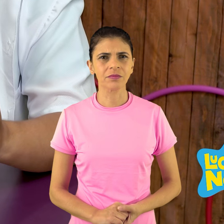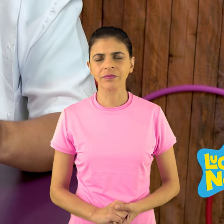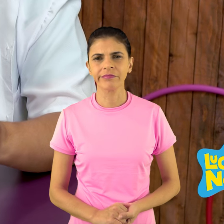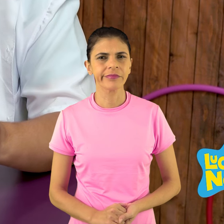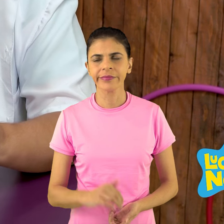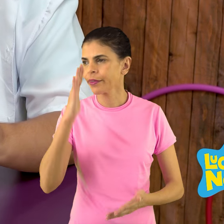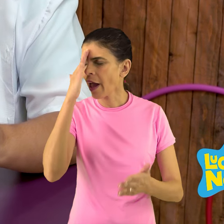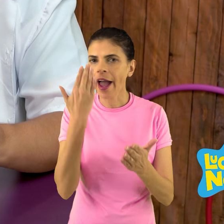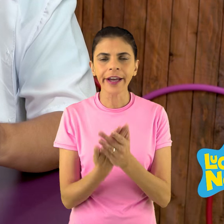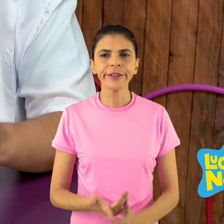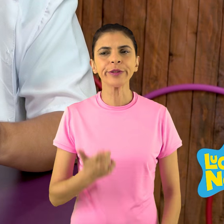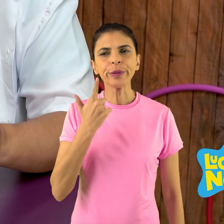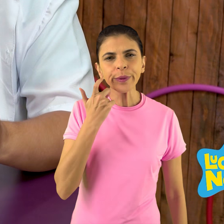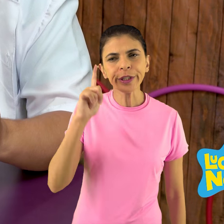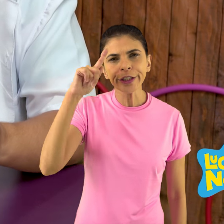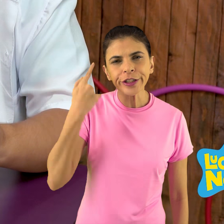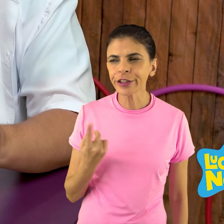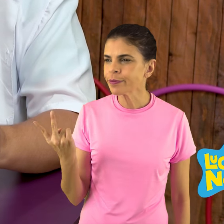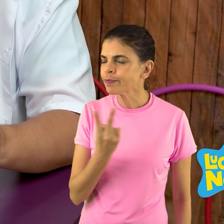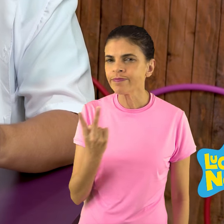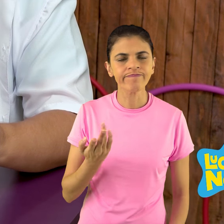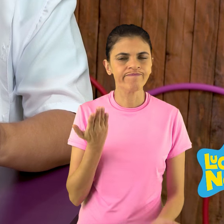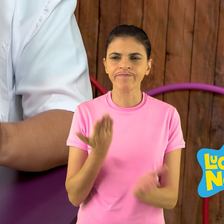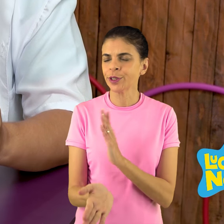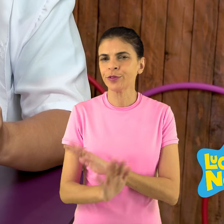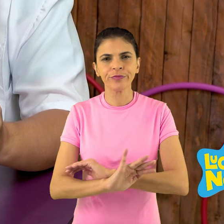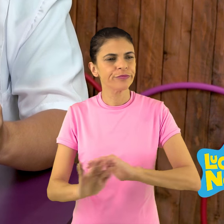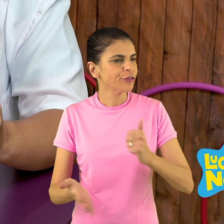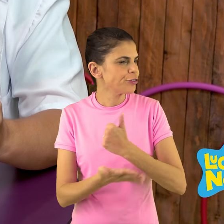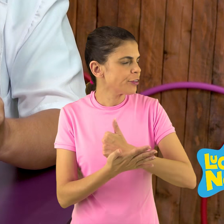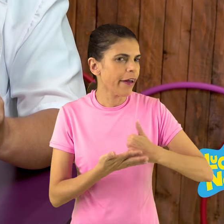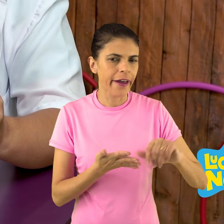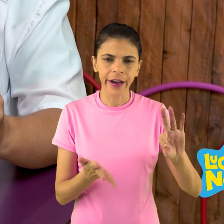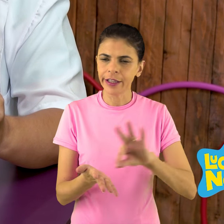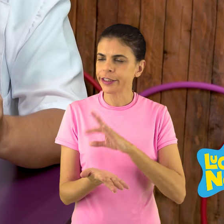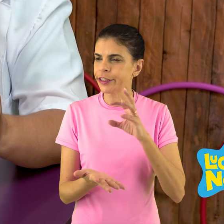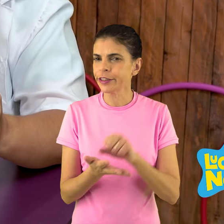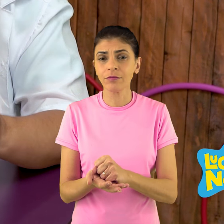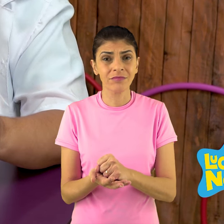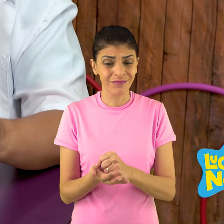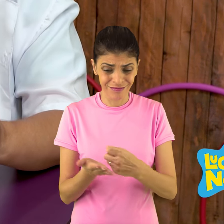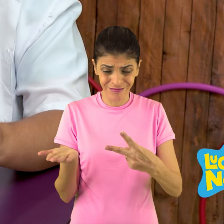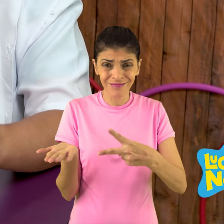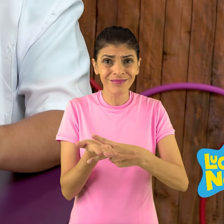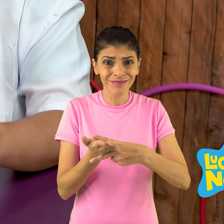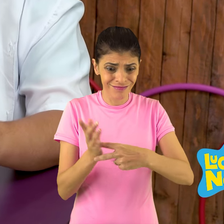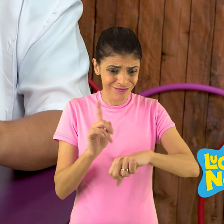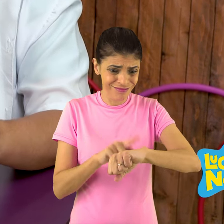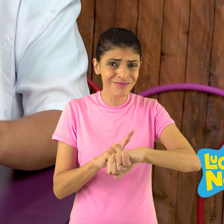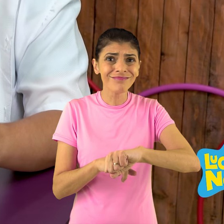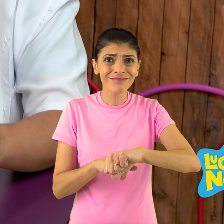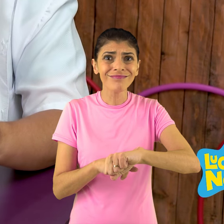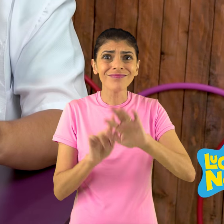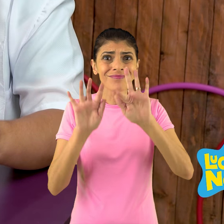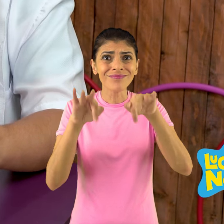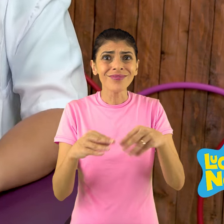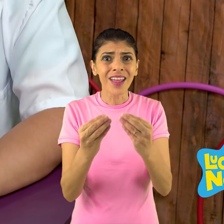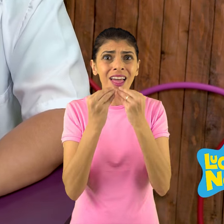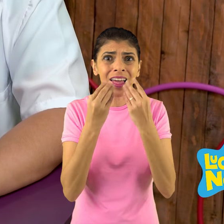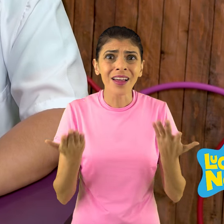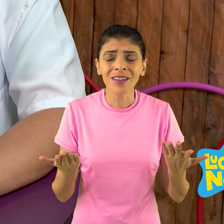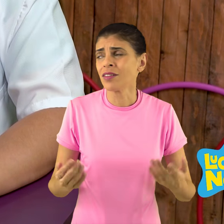Eu não acredito que o Lucas e a Gi vão ficar de fora dos jogos escolares. O recreio tá acabando.